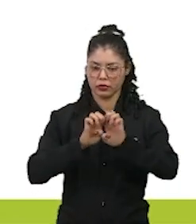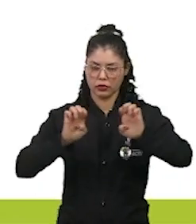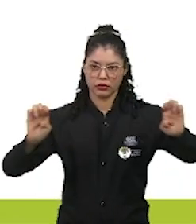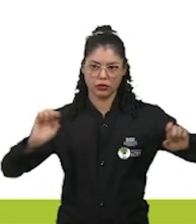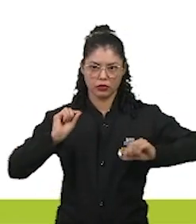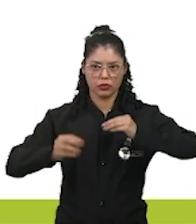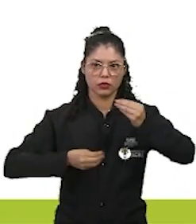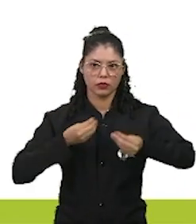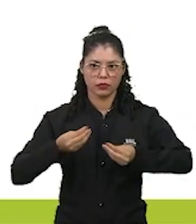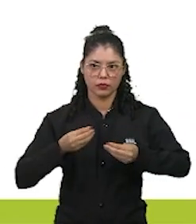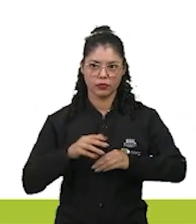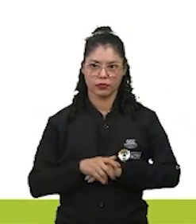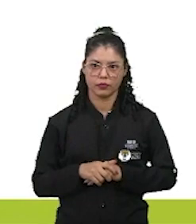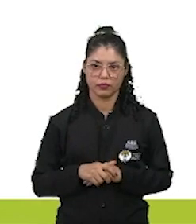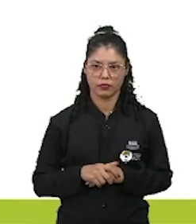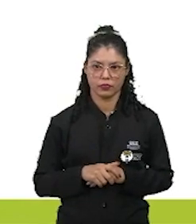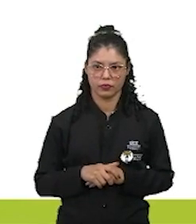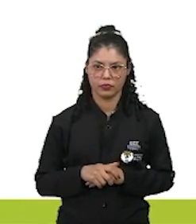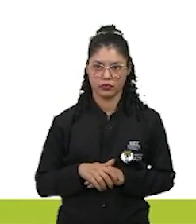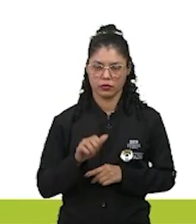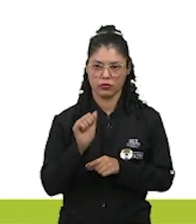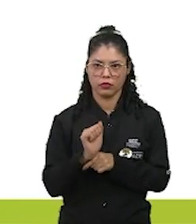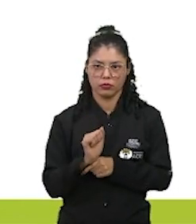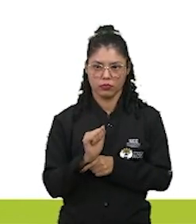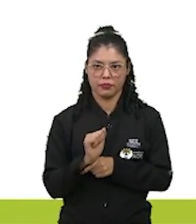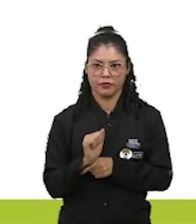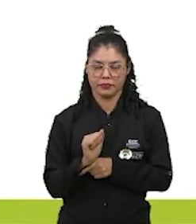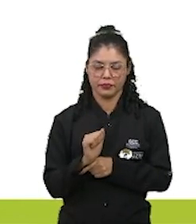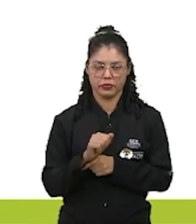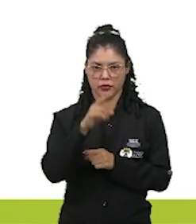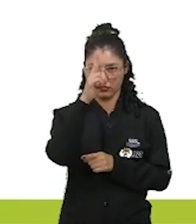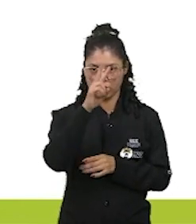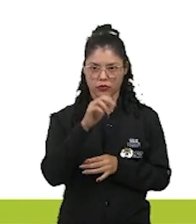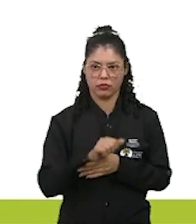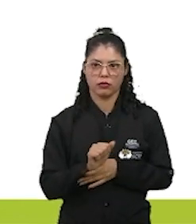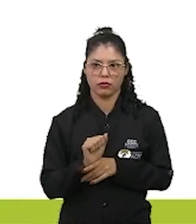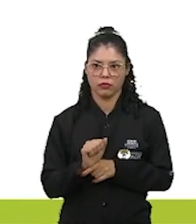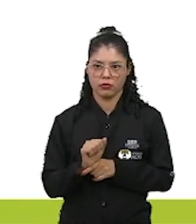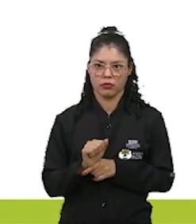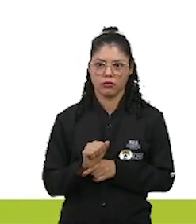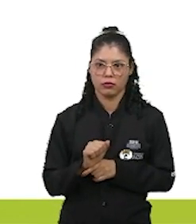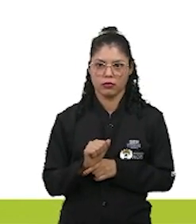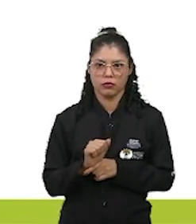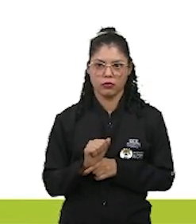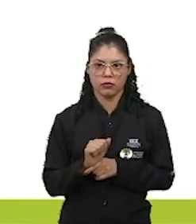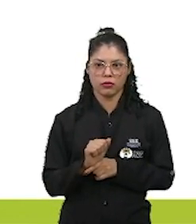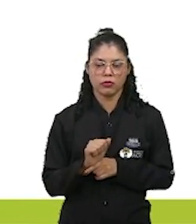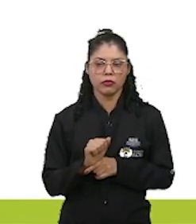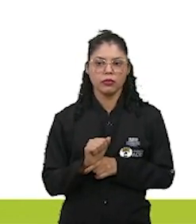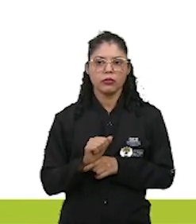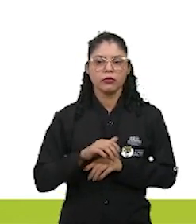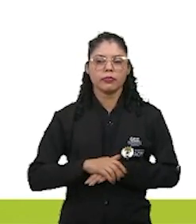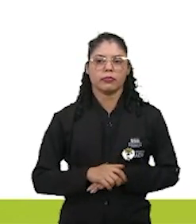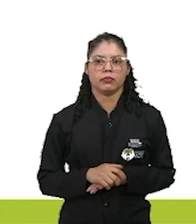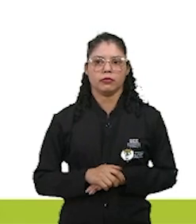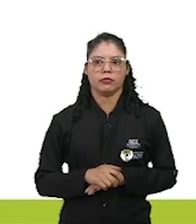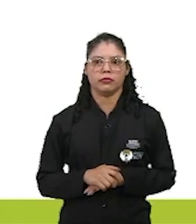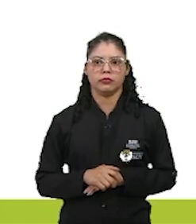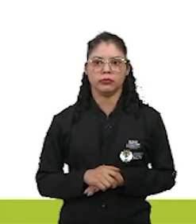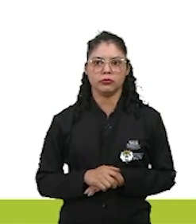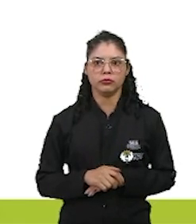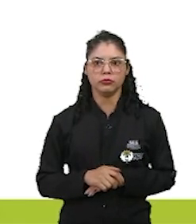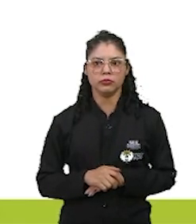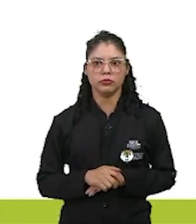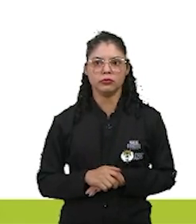polinomial. Ou seja, eu quero que você compare isso para você entender que a gente está falando da mesma coisa, tá bom? Vamos lá, vamos a um probleminha do